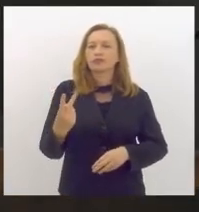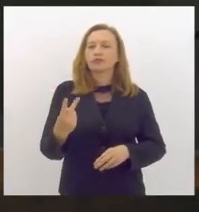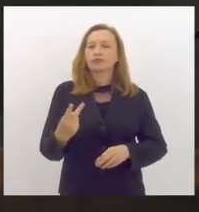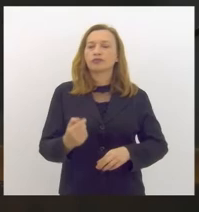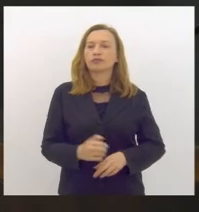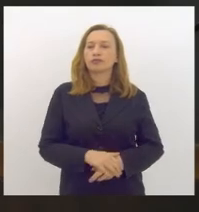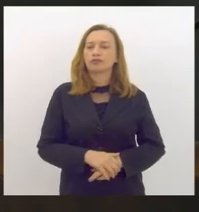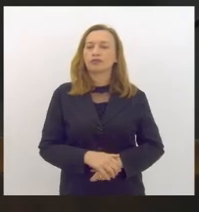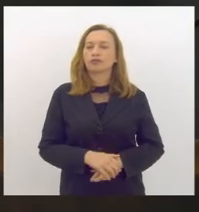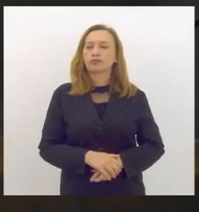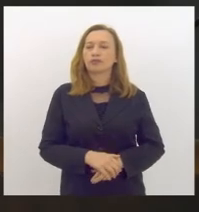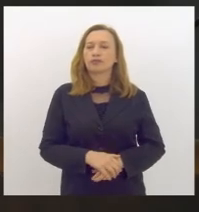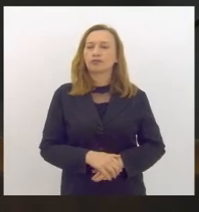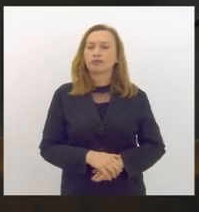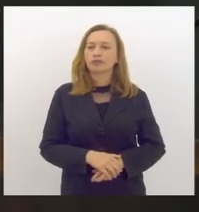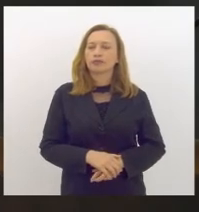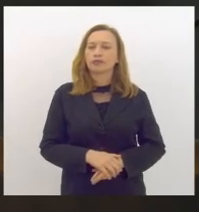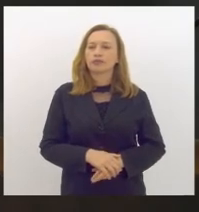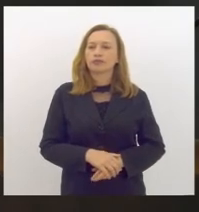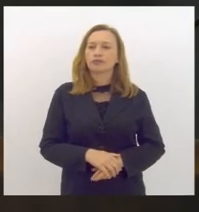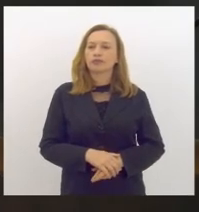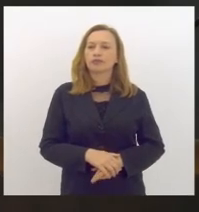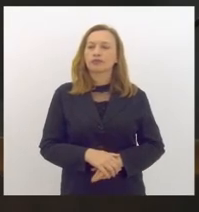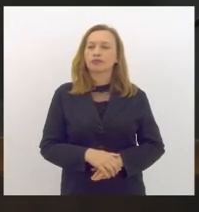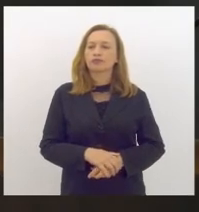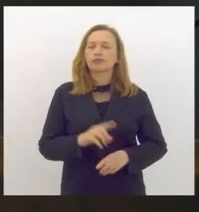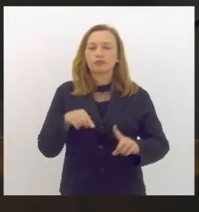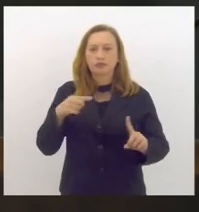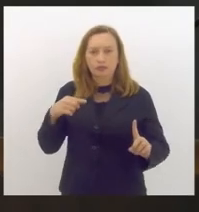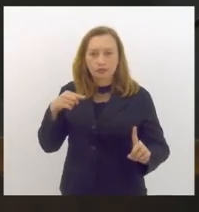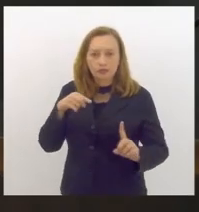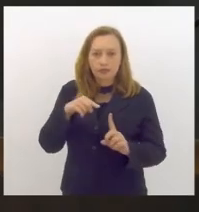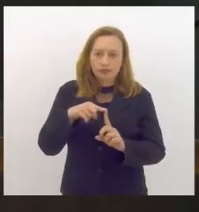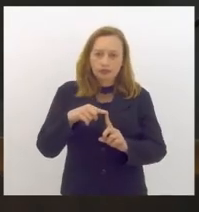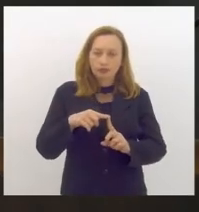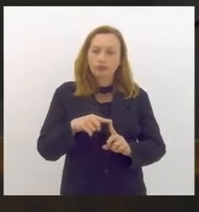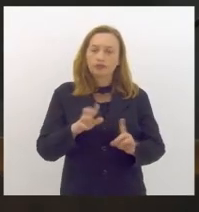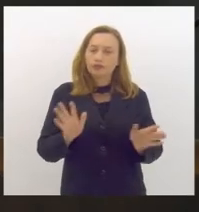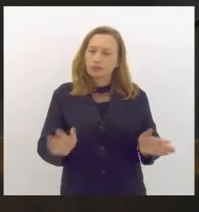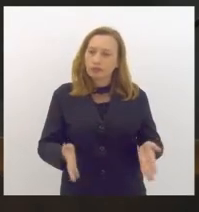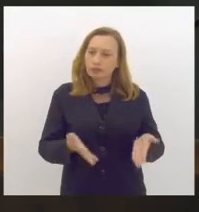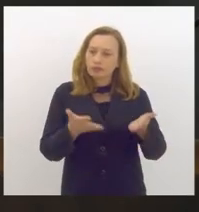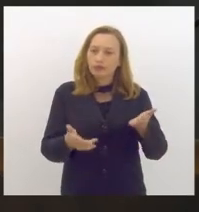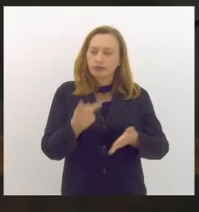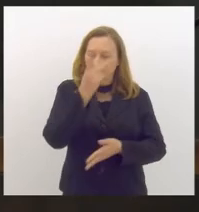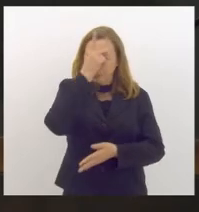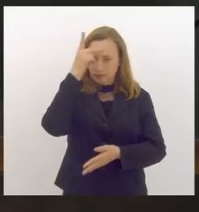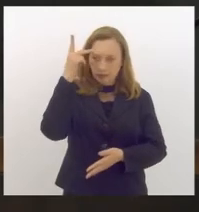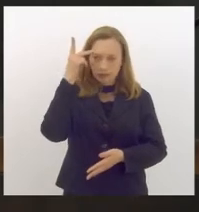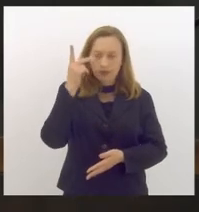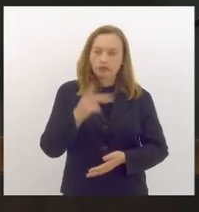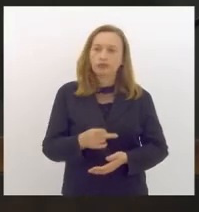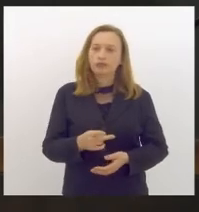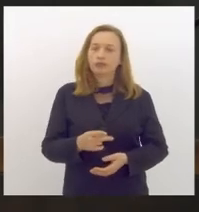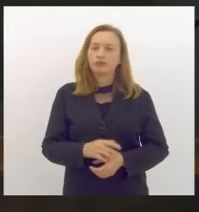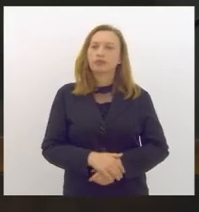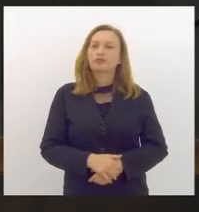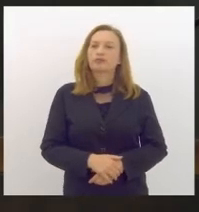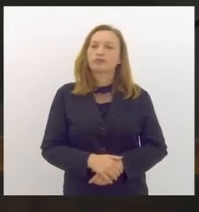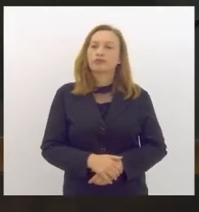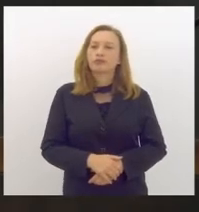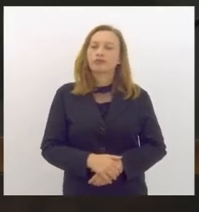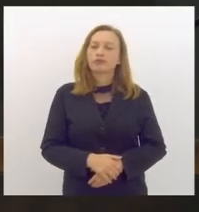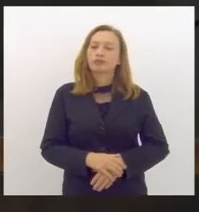o programa, esse programa, né, que tem como objetivo incentivar a pessoa jurídica